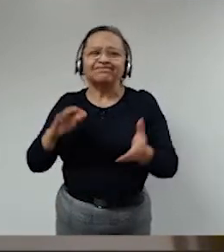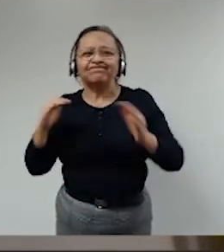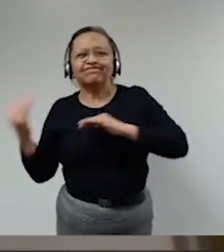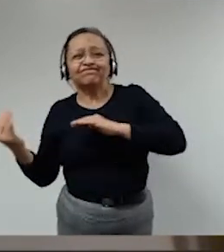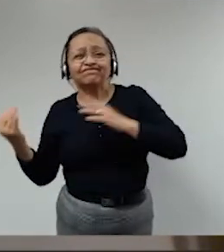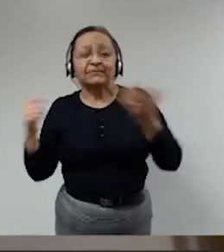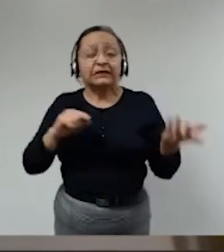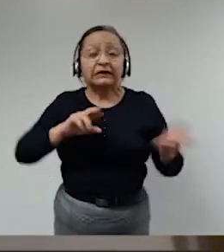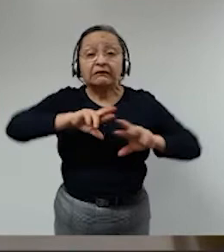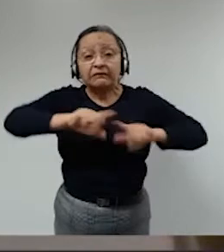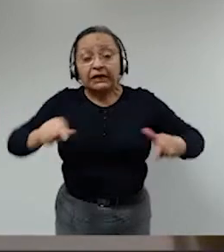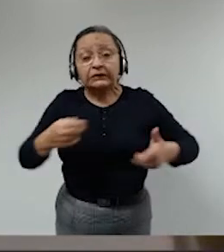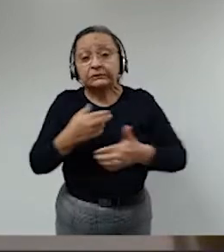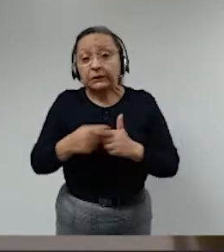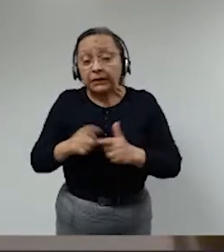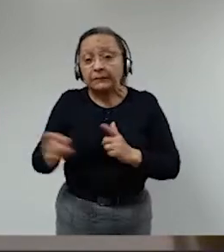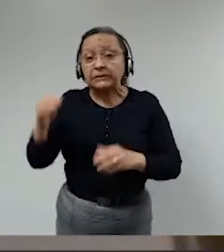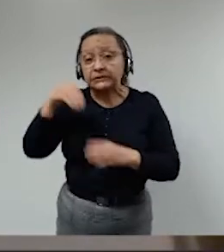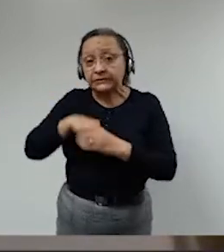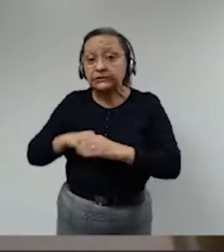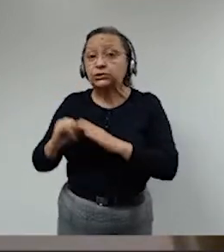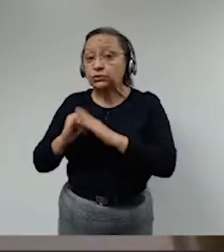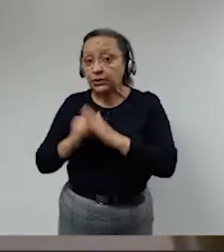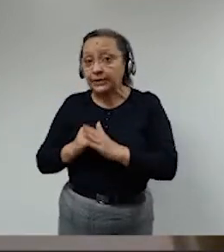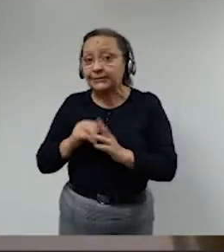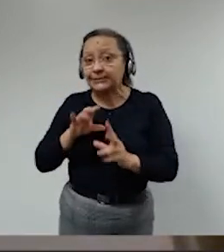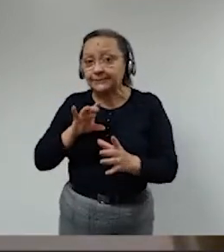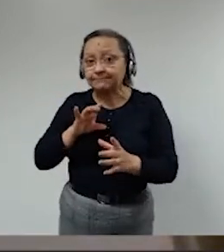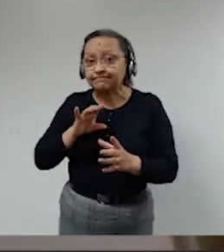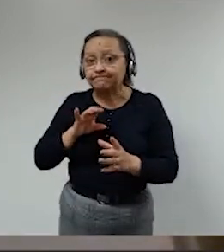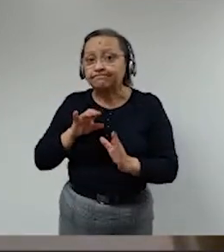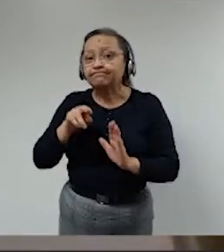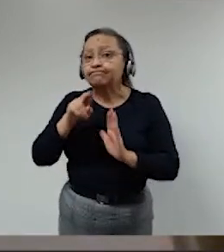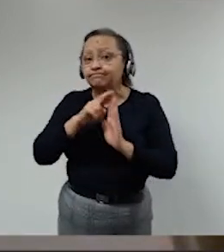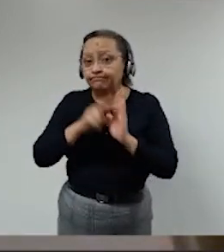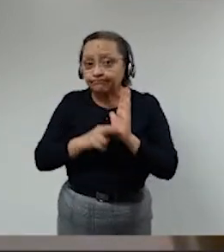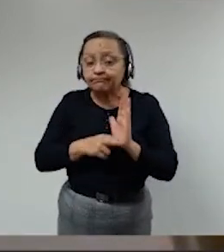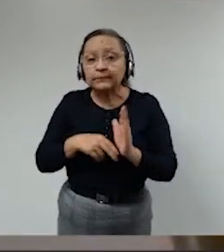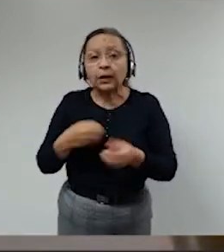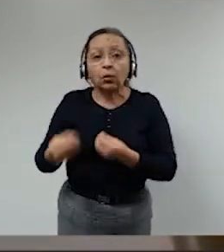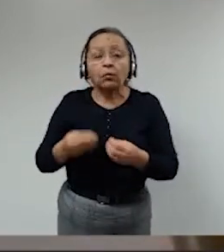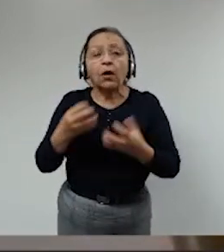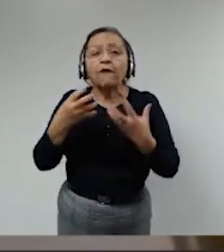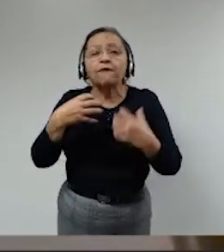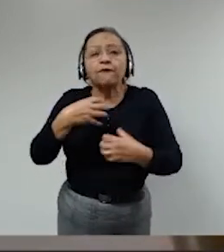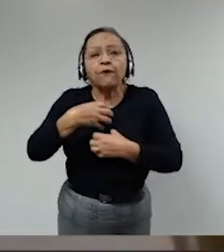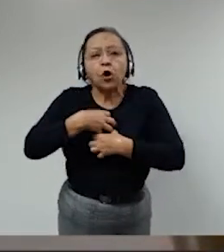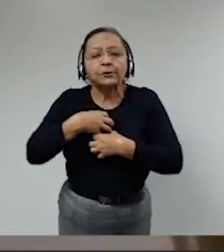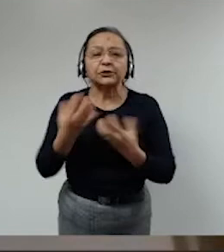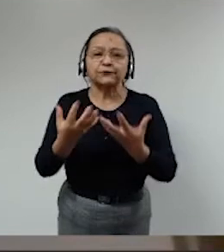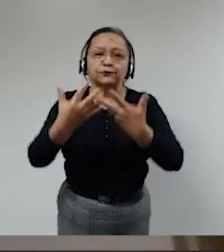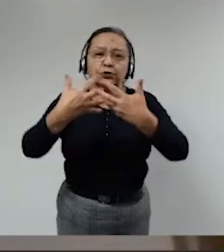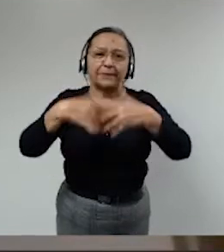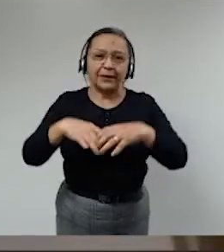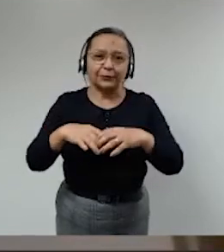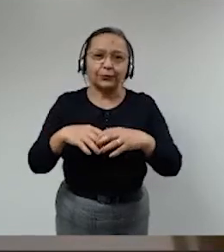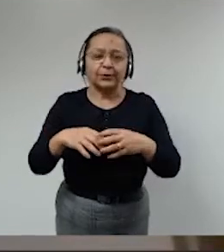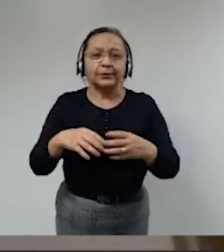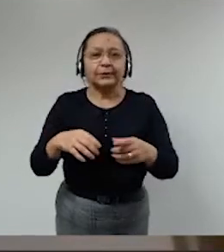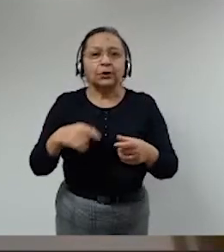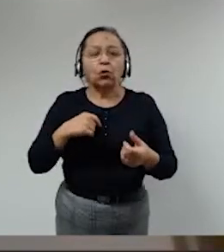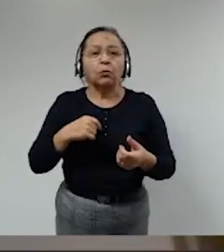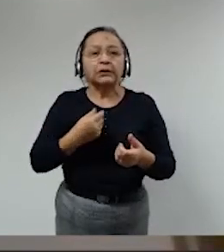série de questões institucionais relacionadas, notadamente, à forma de funcionamento, aliás, de